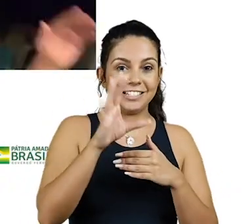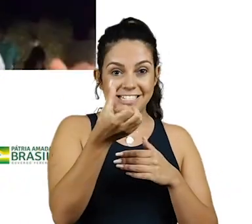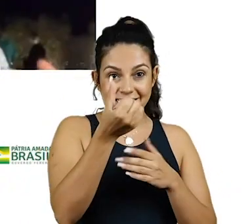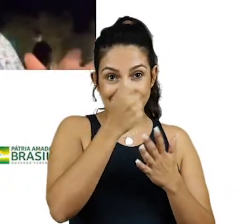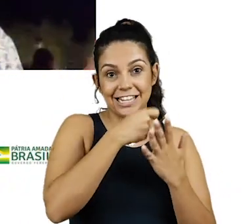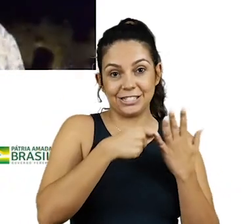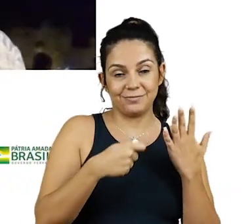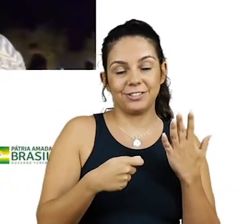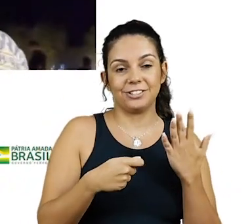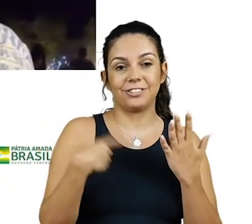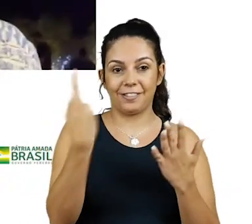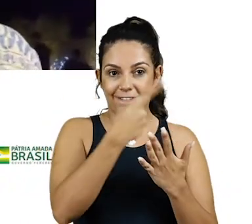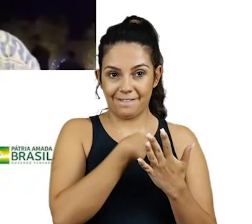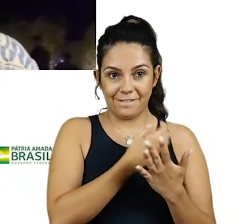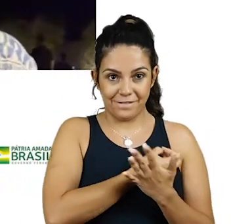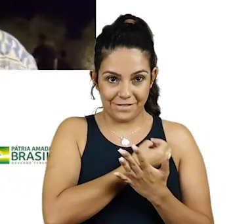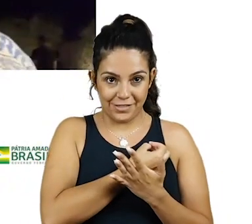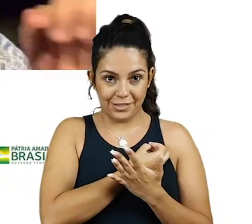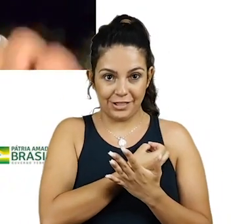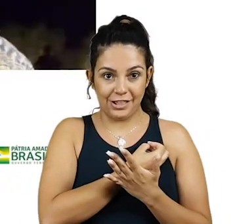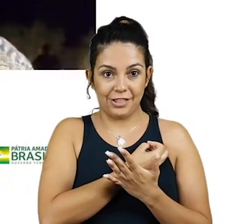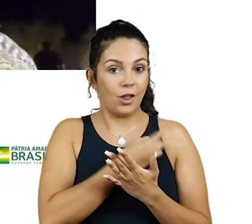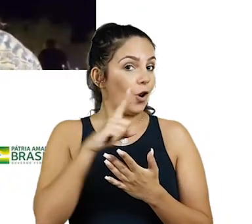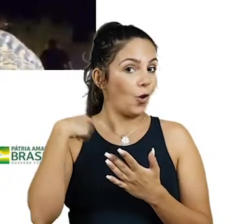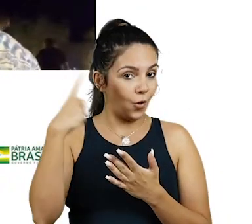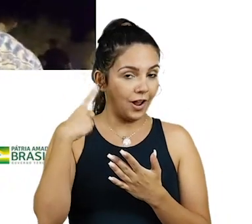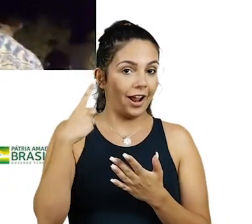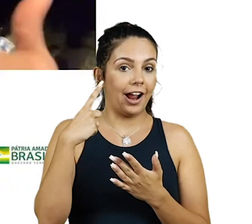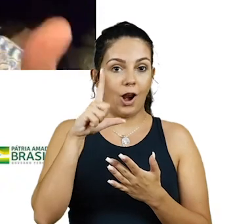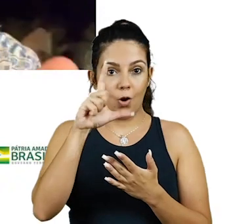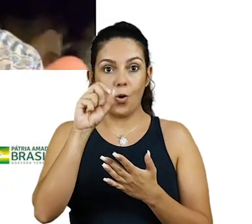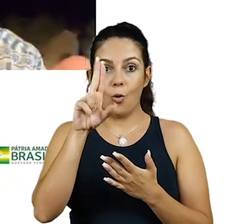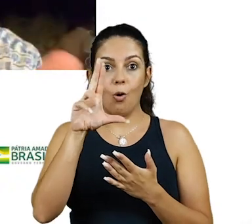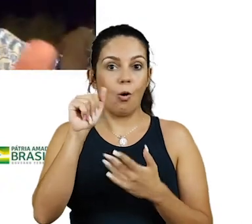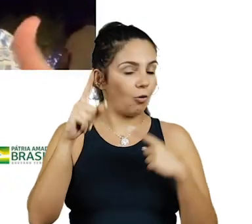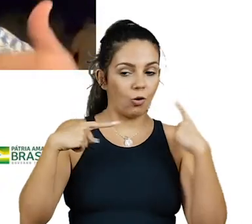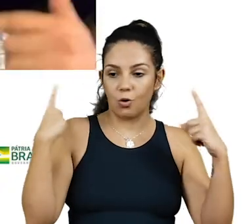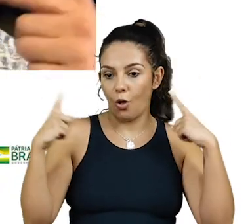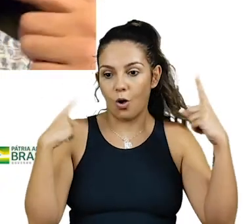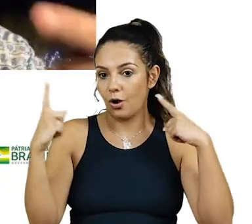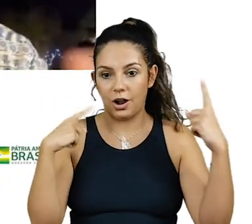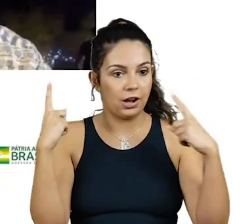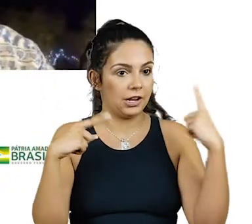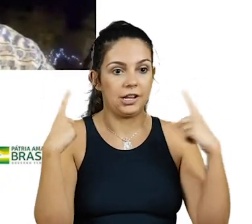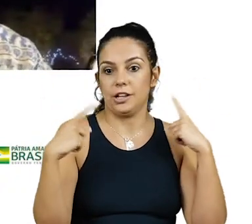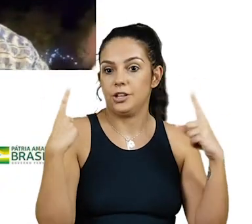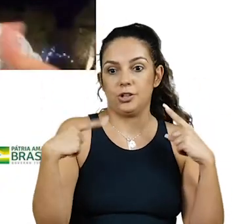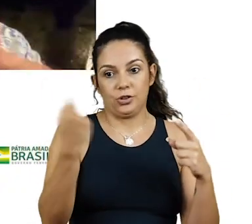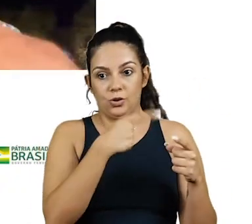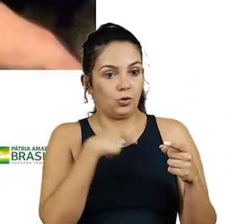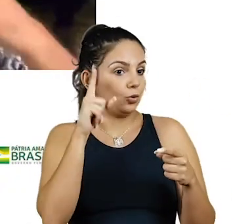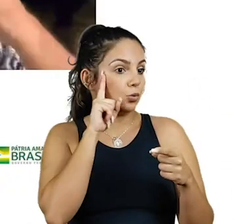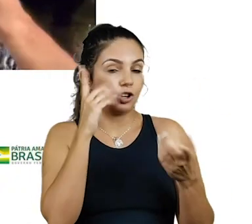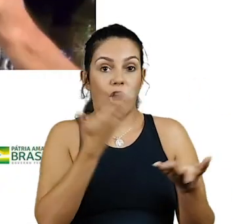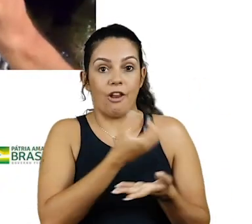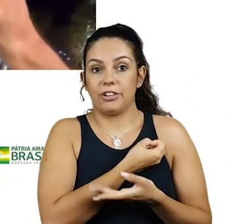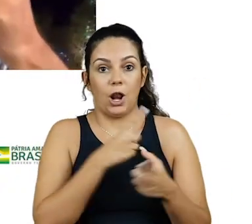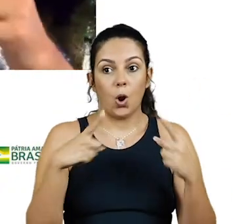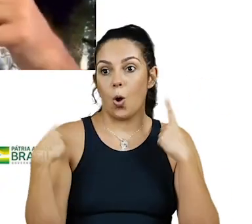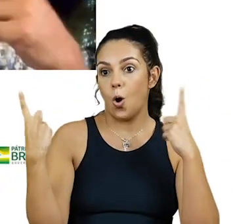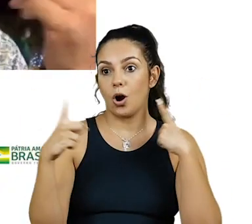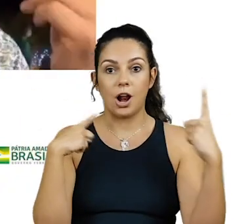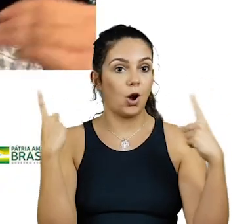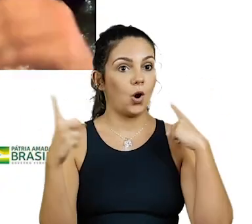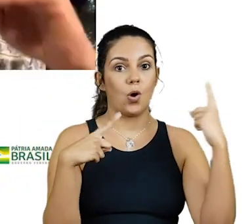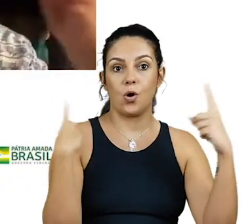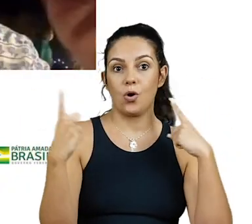6 meses e a gente está vivendo uma vida muito louca. Ainda é louca. Louca com as notícias, louca com o nosso cotidiano,